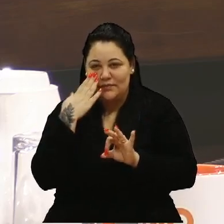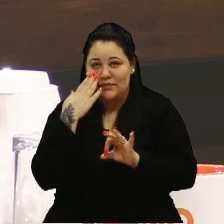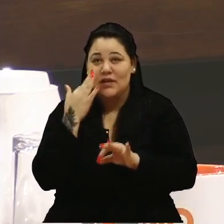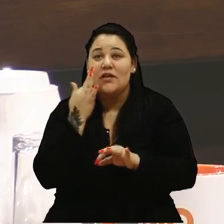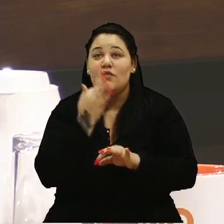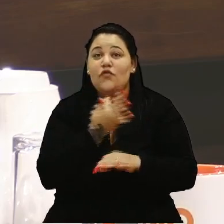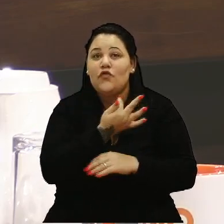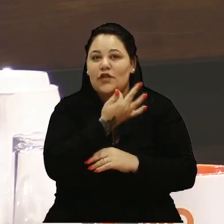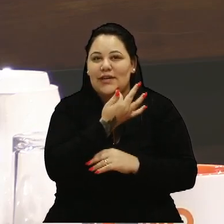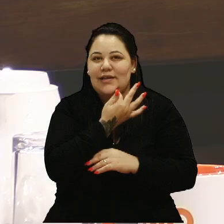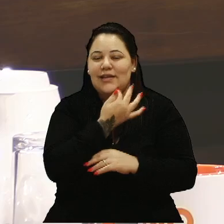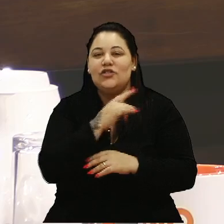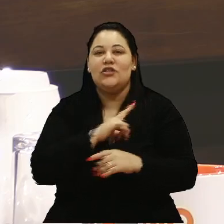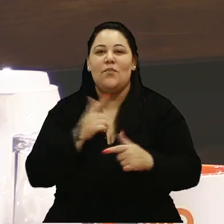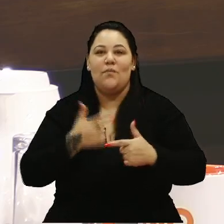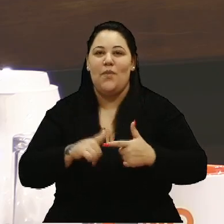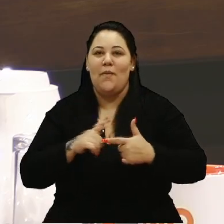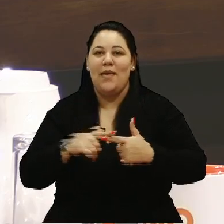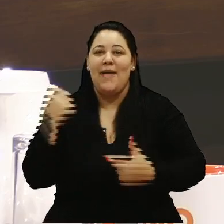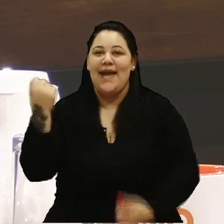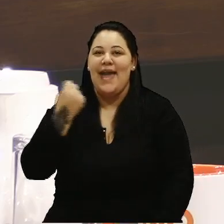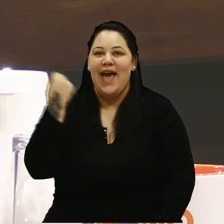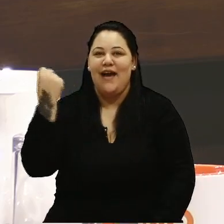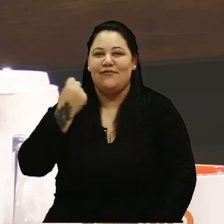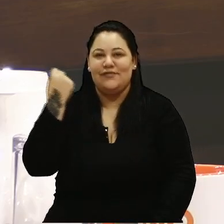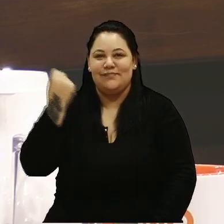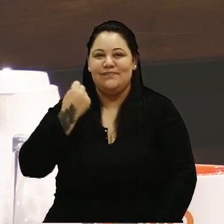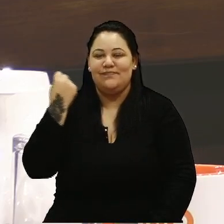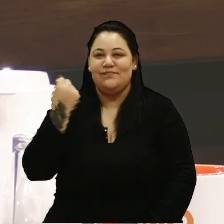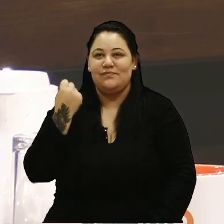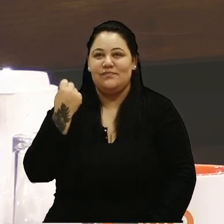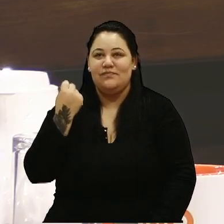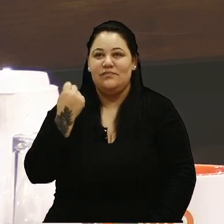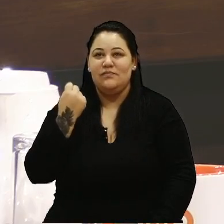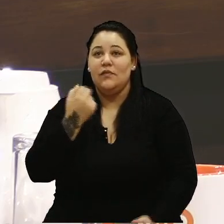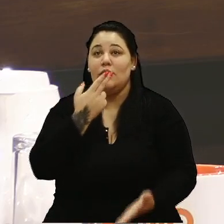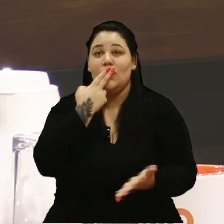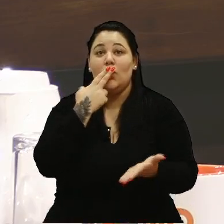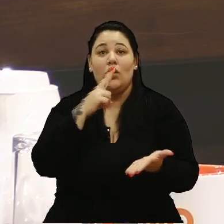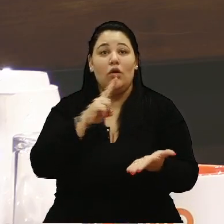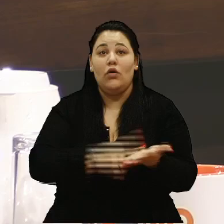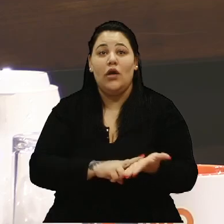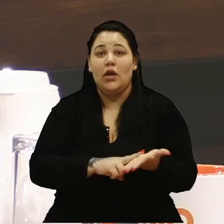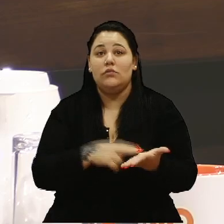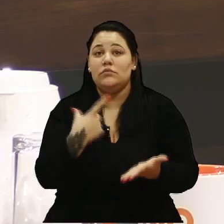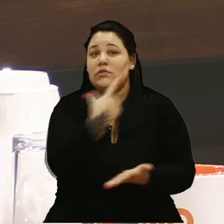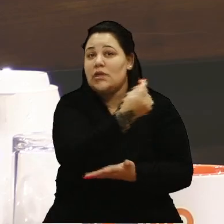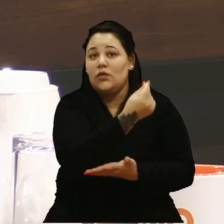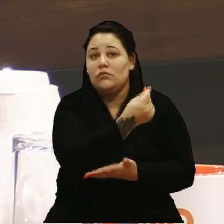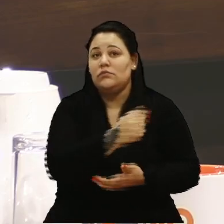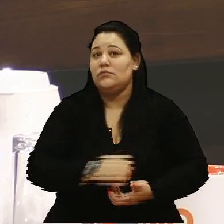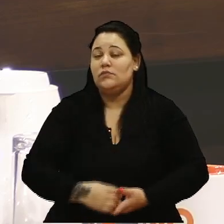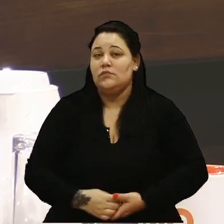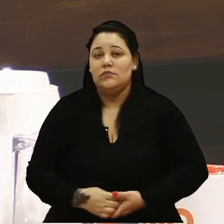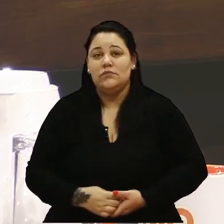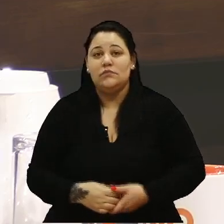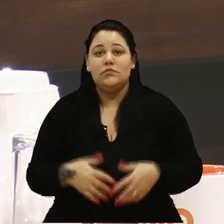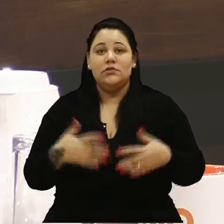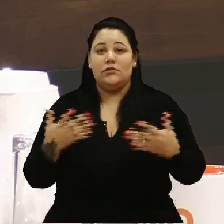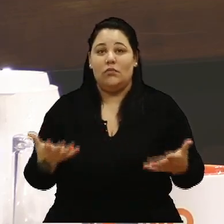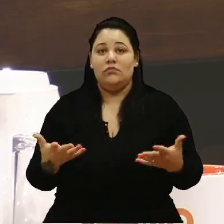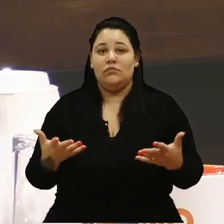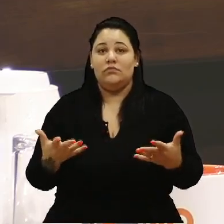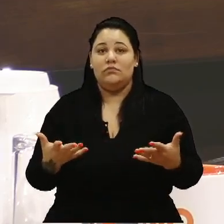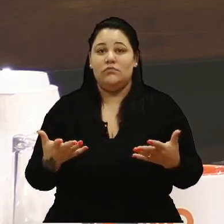nós estamos com um problema gravíssimo, que os Correios estão saindo de lá. Então, a gente